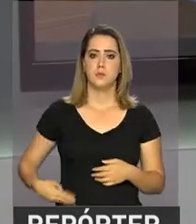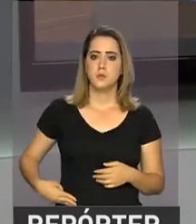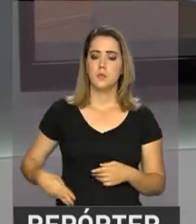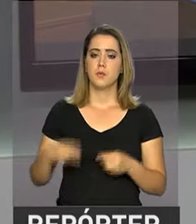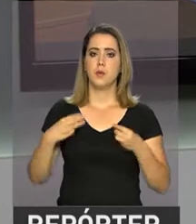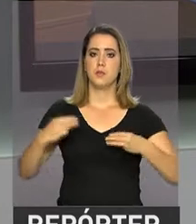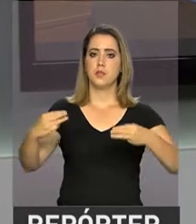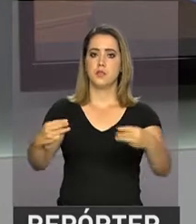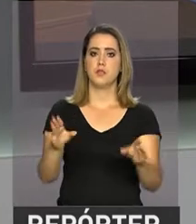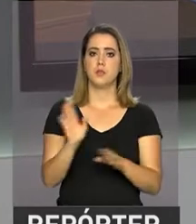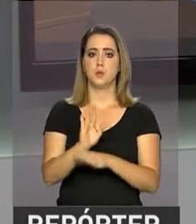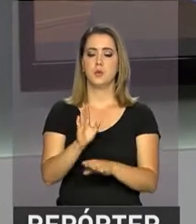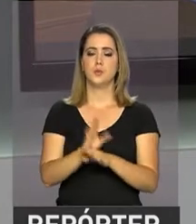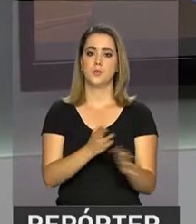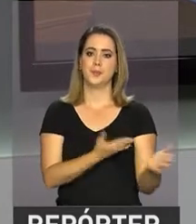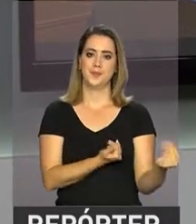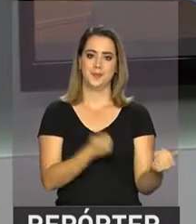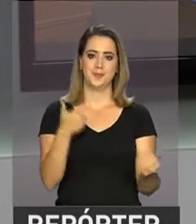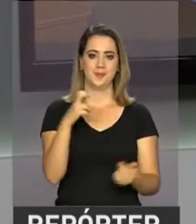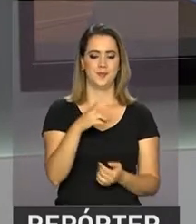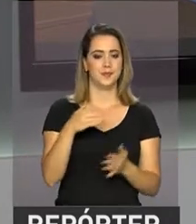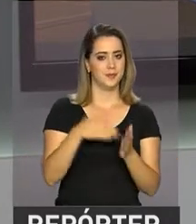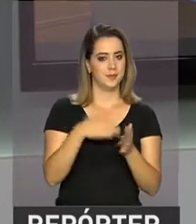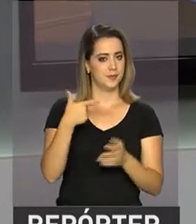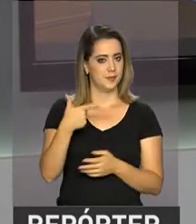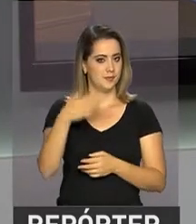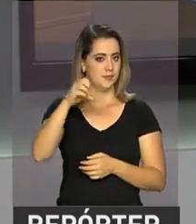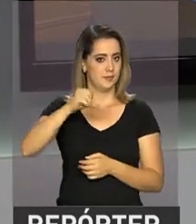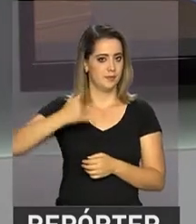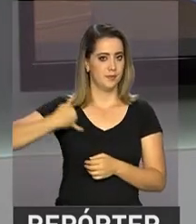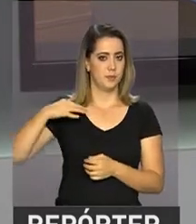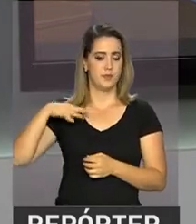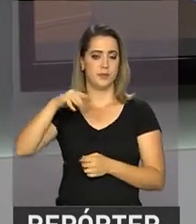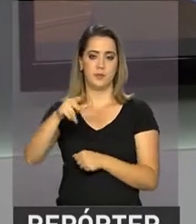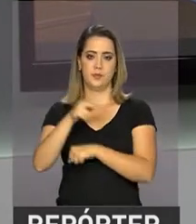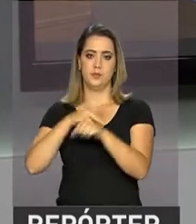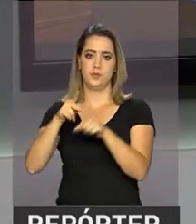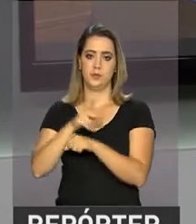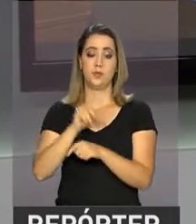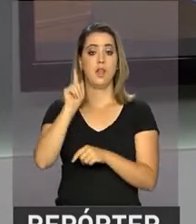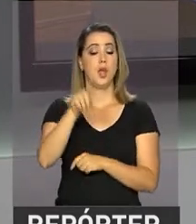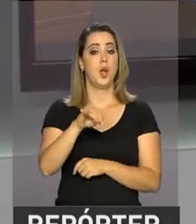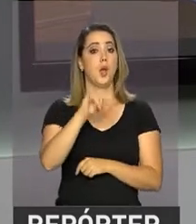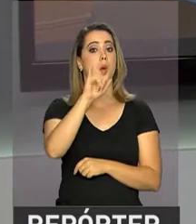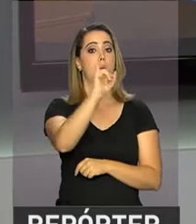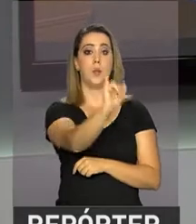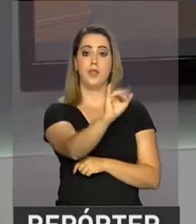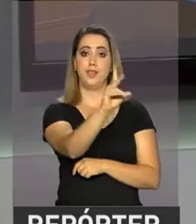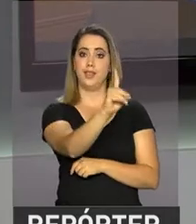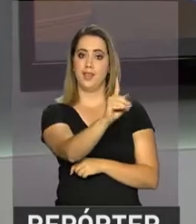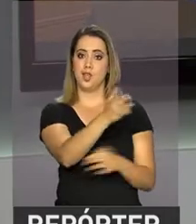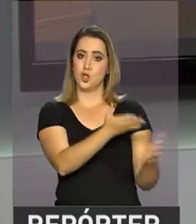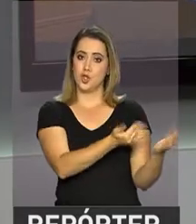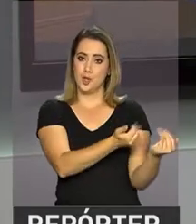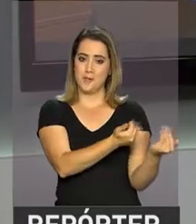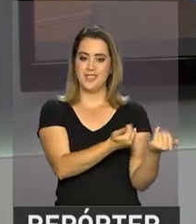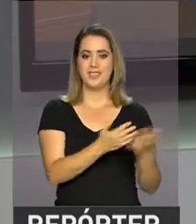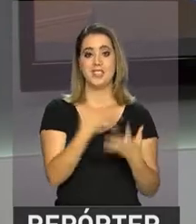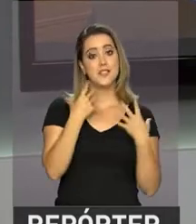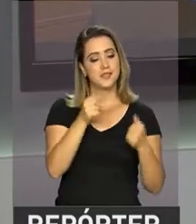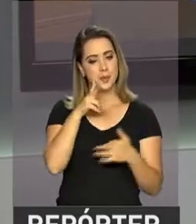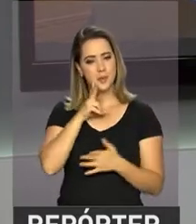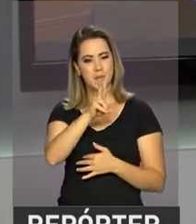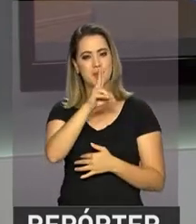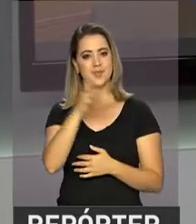que beneficia jovens de 15 a 29 anos em todo o país é o ibge jovem vamos acompanhar ao vivo